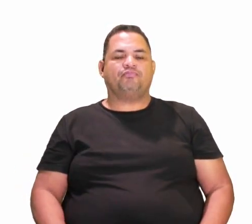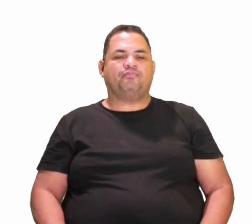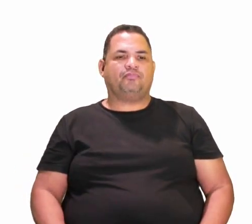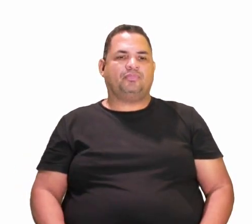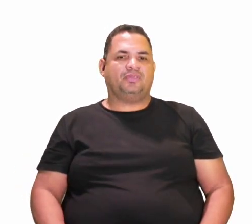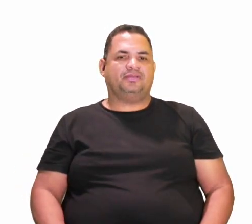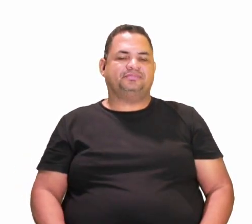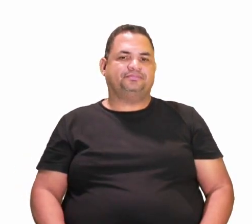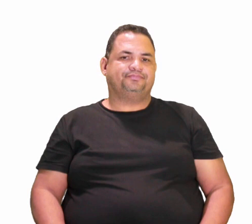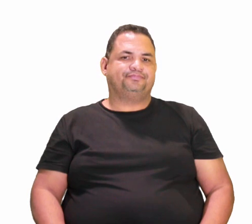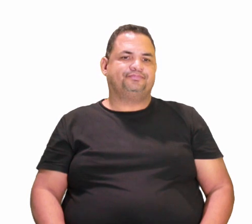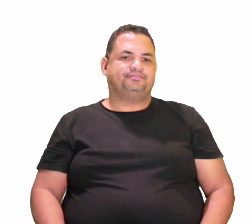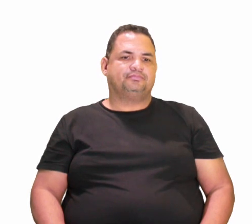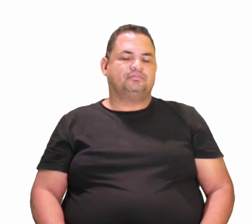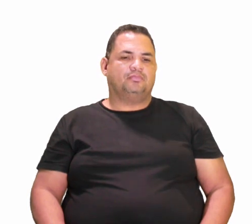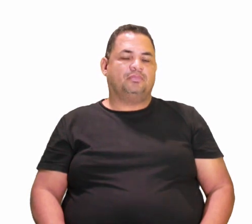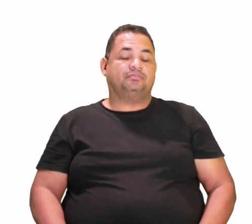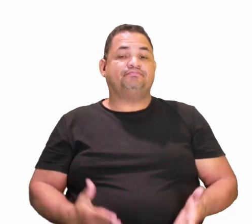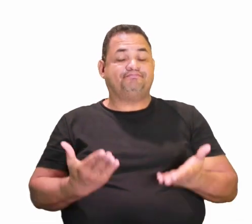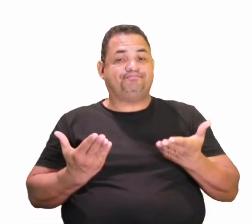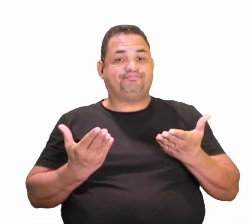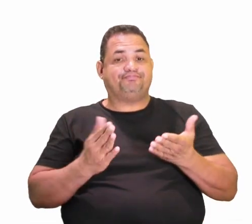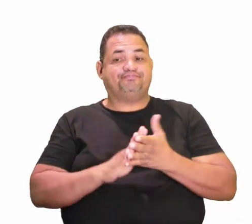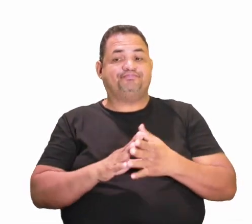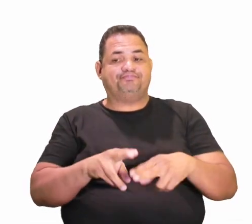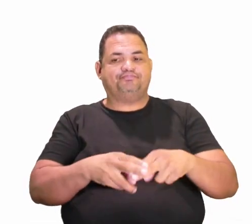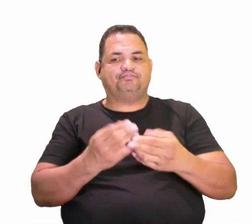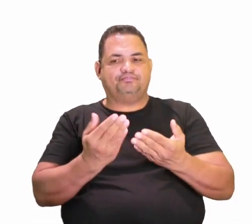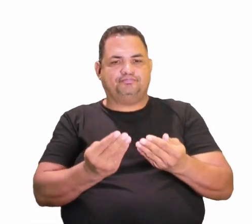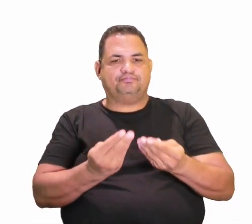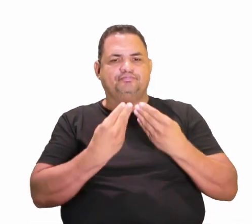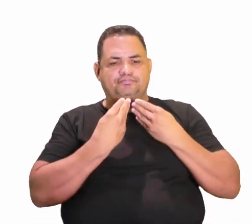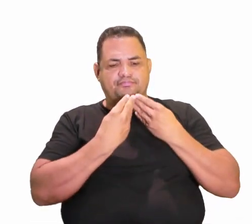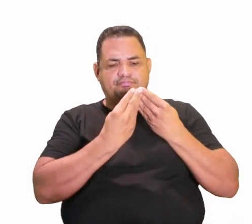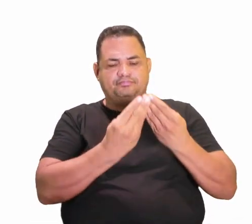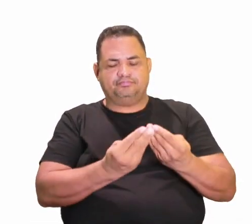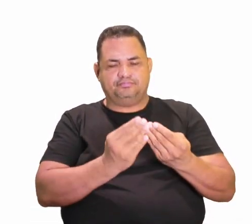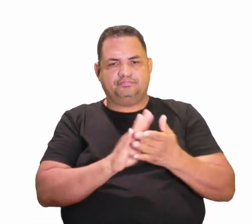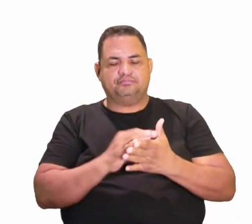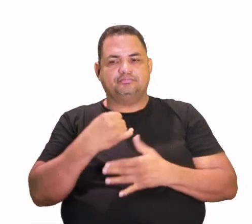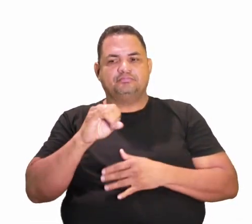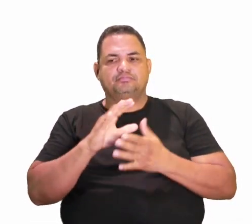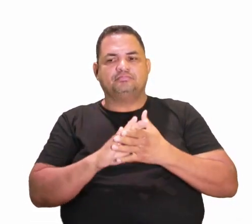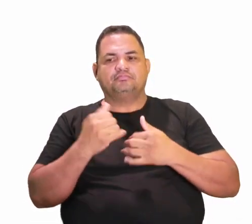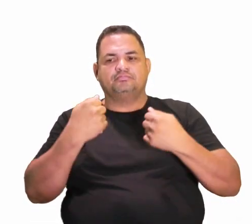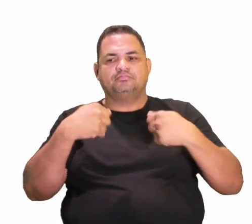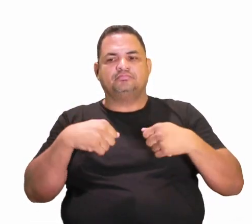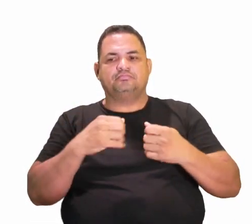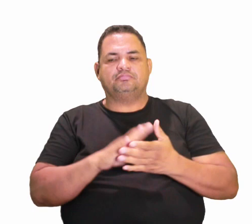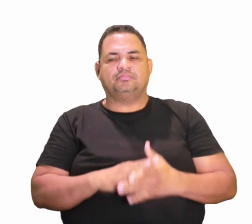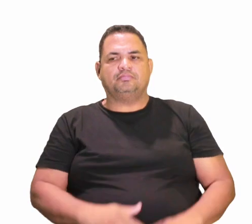Inclusive, alunos, eu peço, por favor, para que vocês, se vocês puderem,